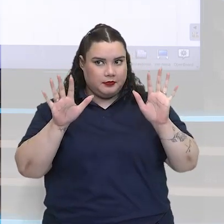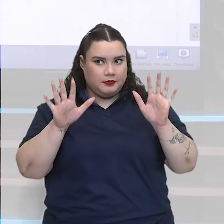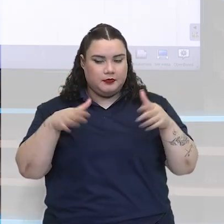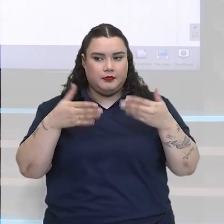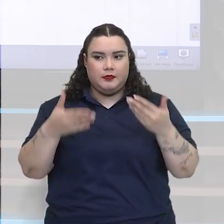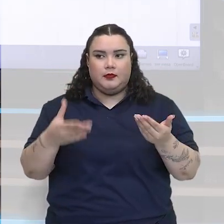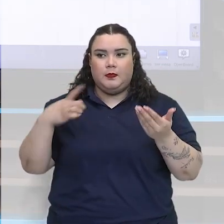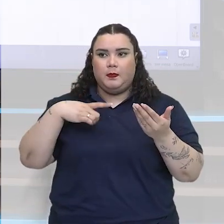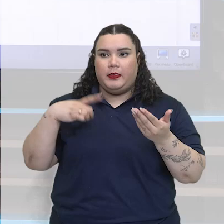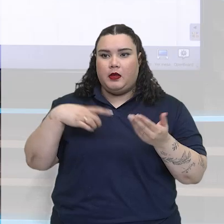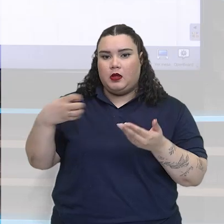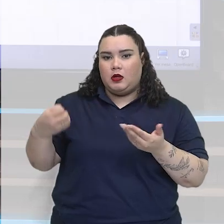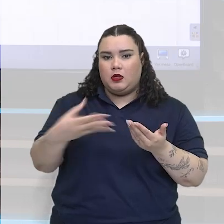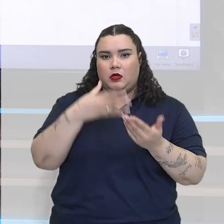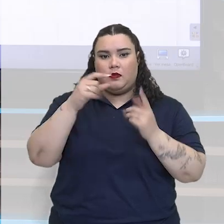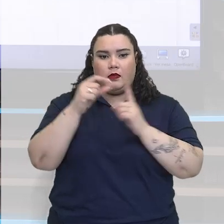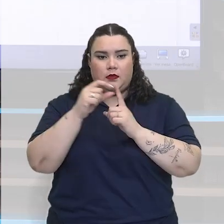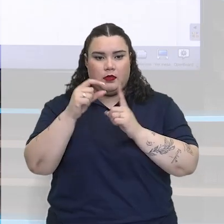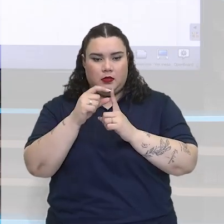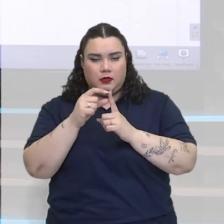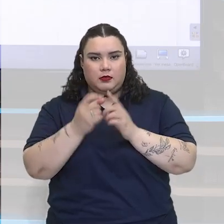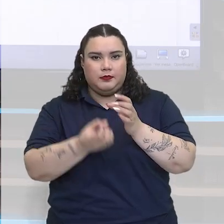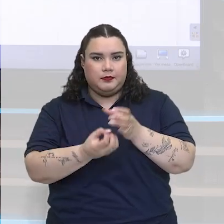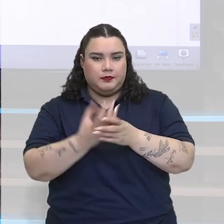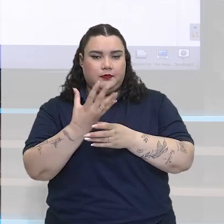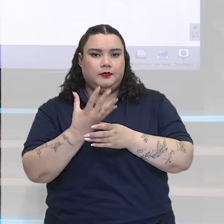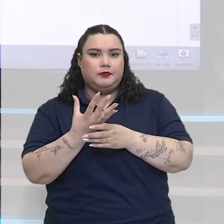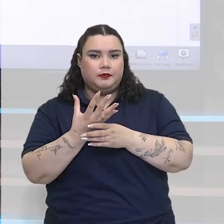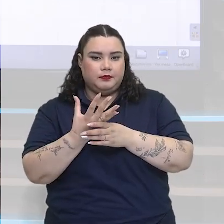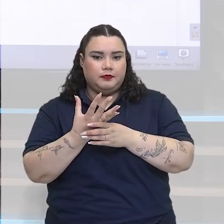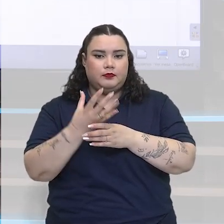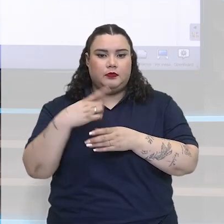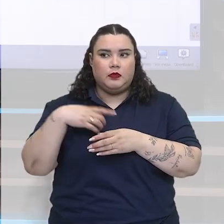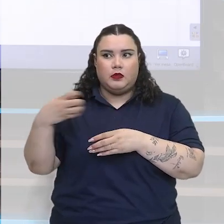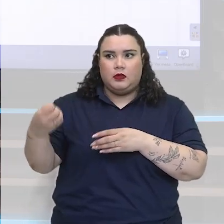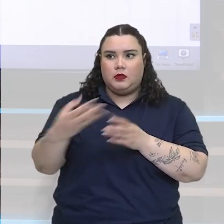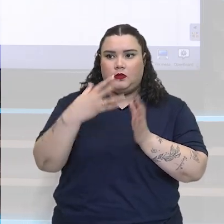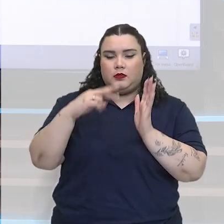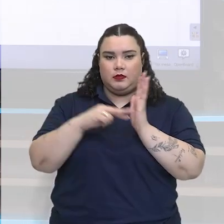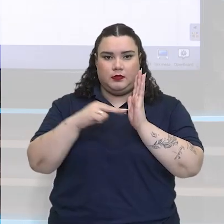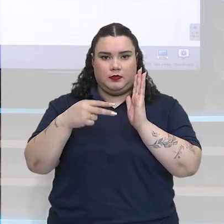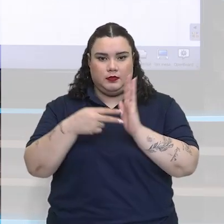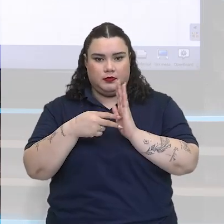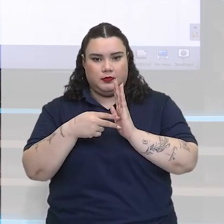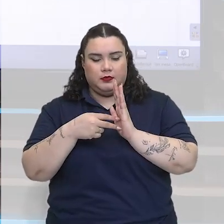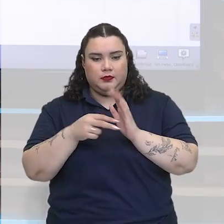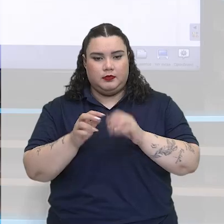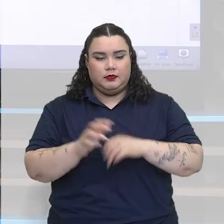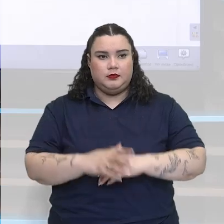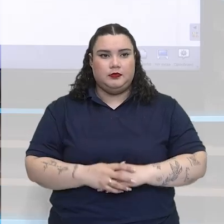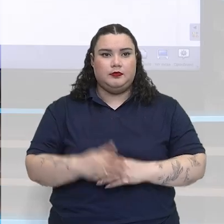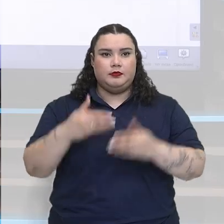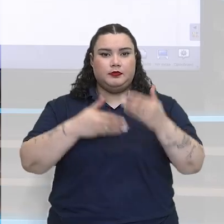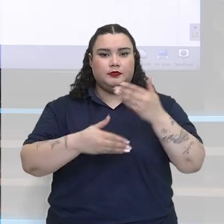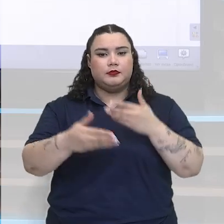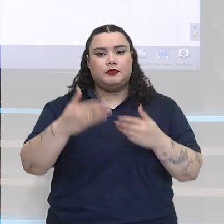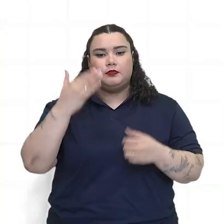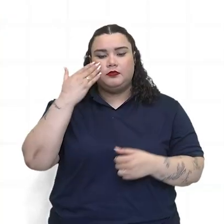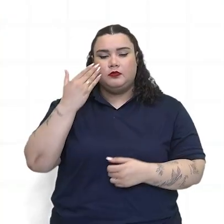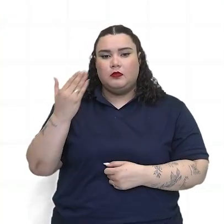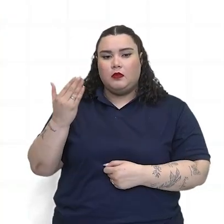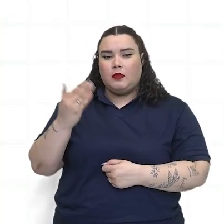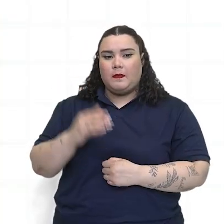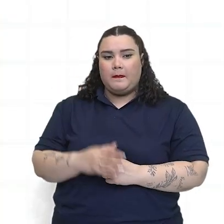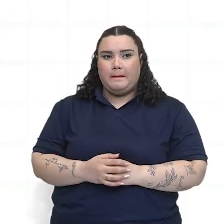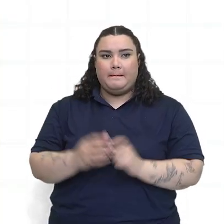E aí eu tenho uma nova palavra, a constituição de uma nova palavra com novo sentido. Mais uma vez, observe aqui. Eu tenho